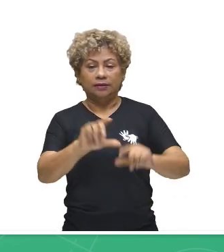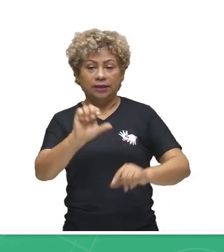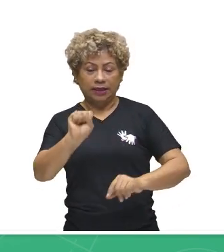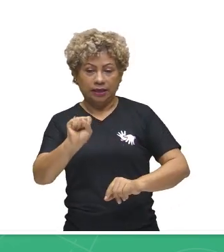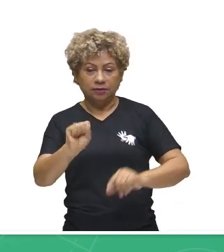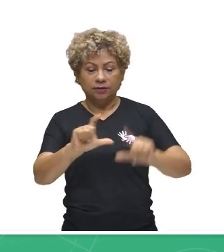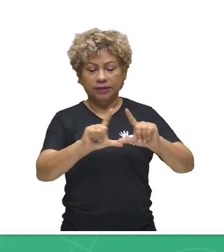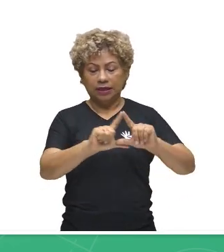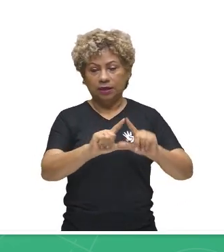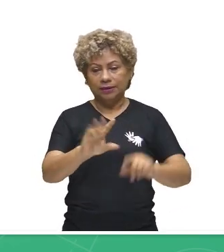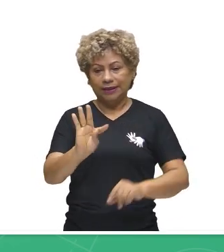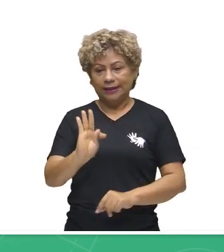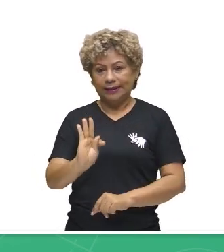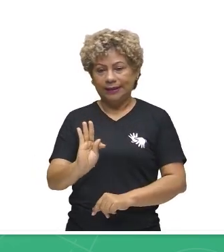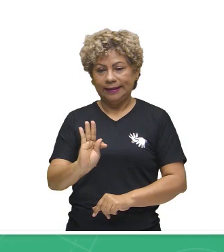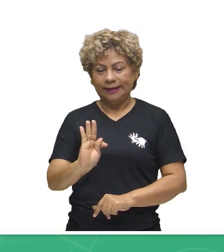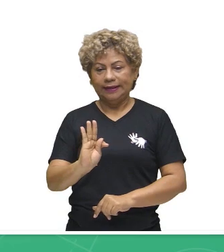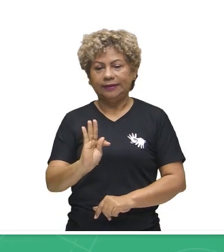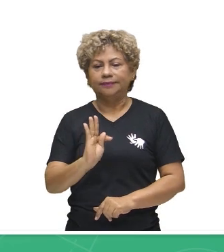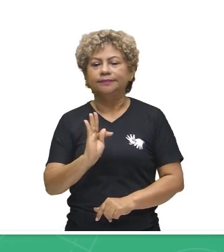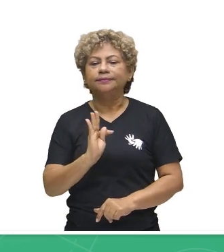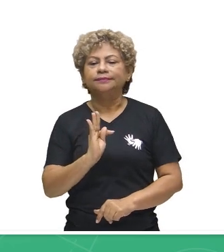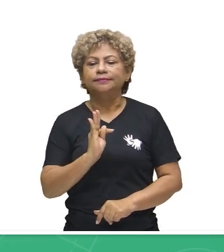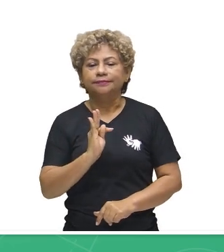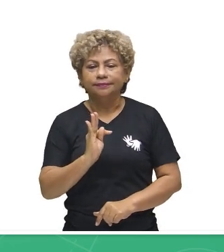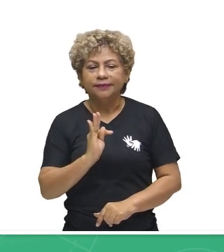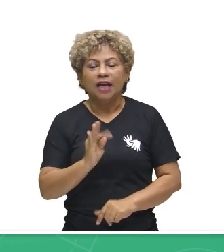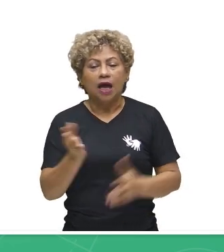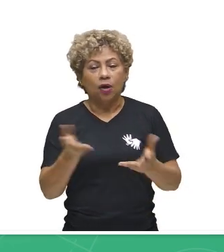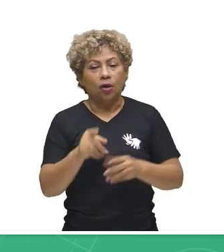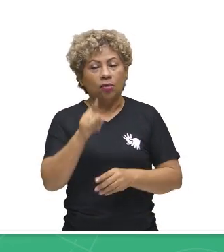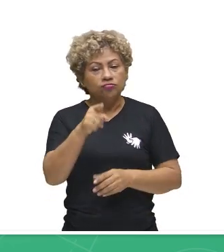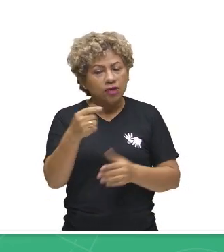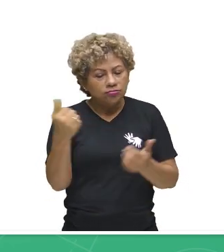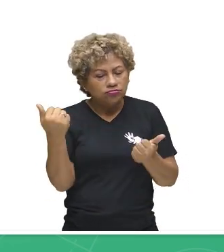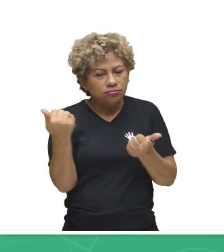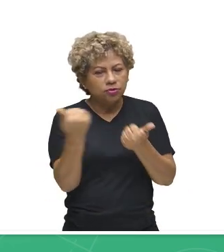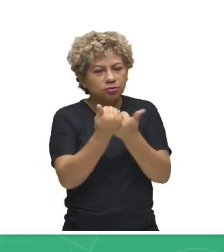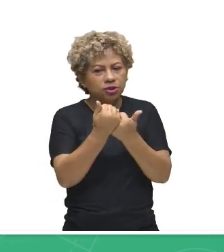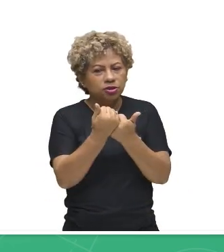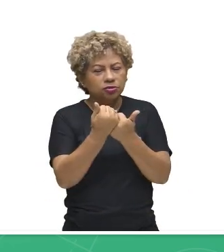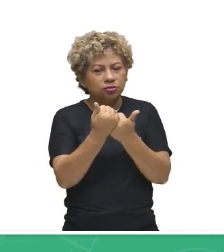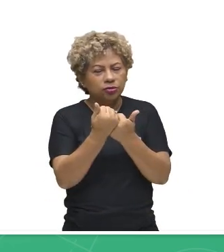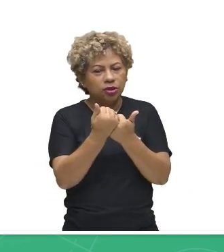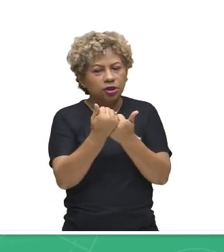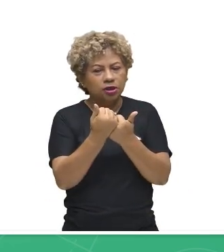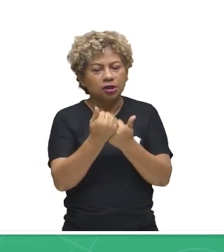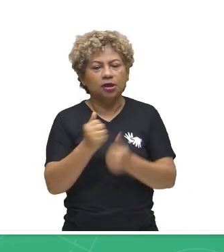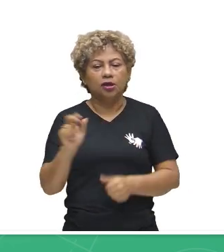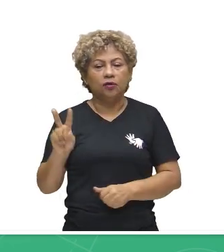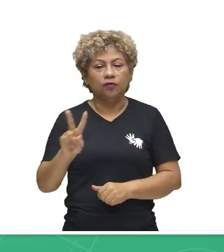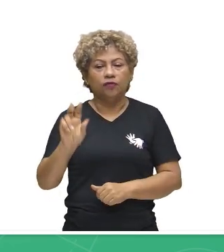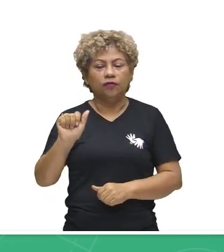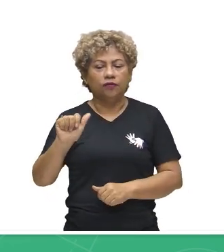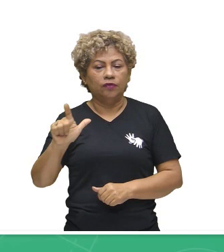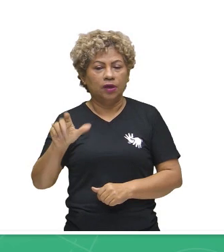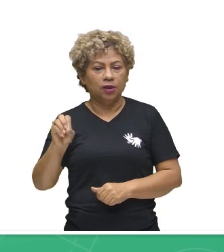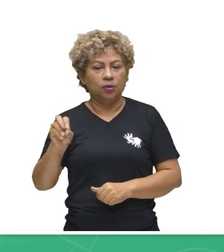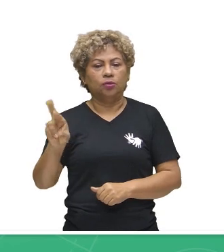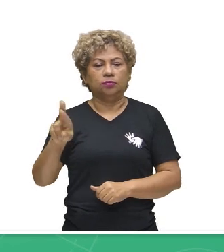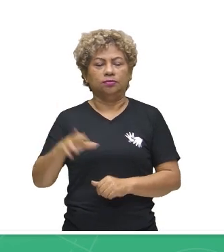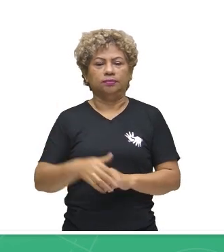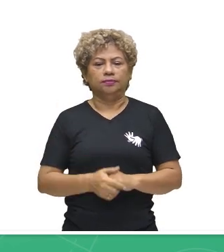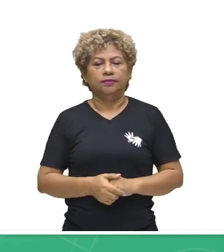sobre o ΔT e substitua os valores. 10 menos 6 dividido